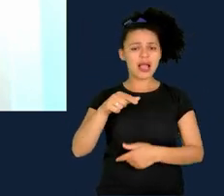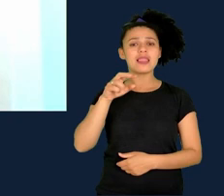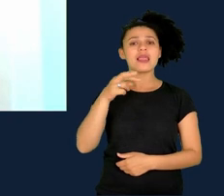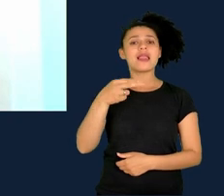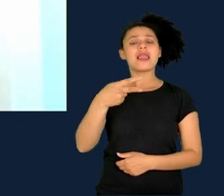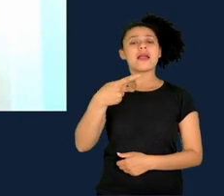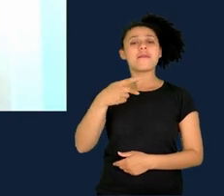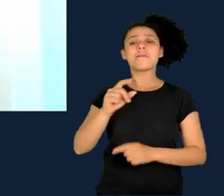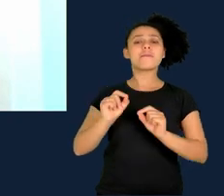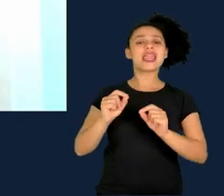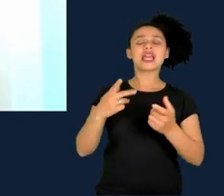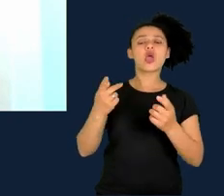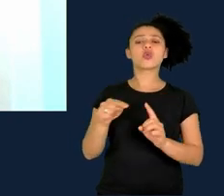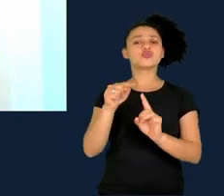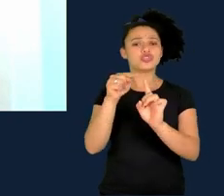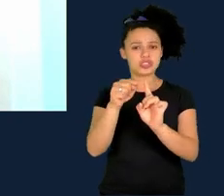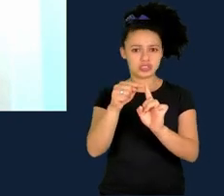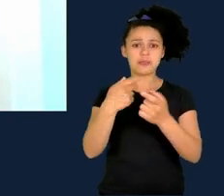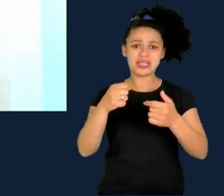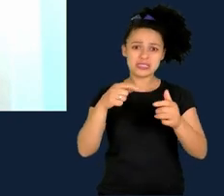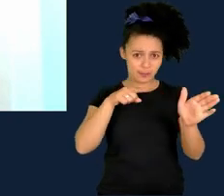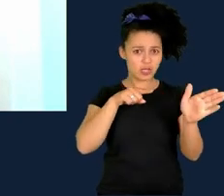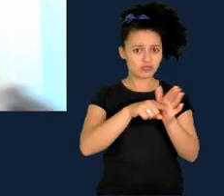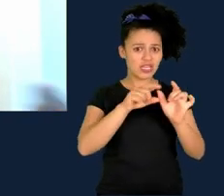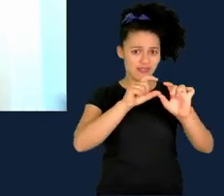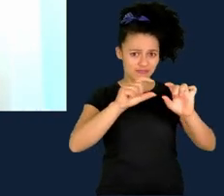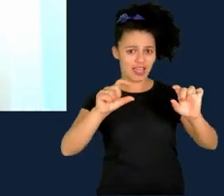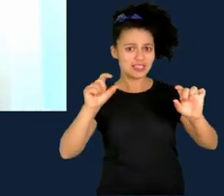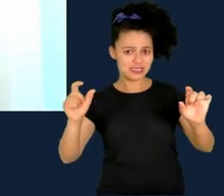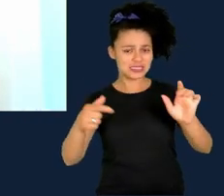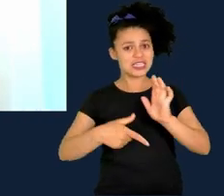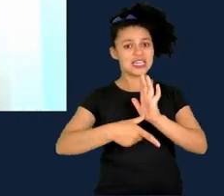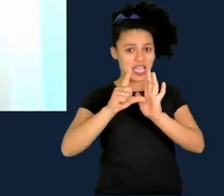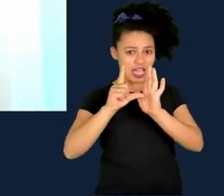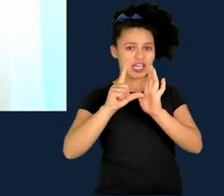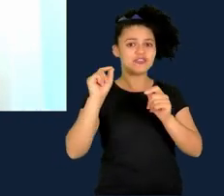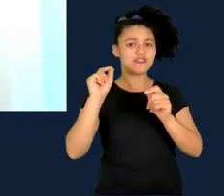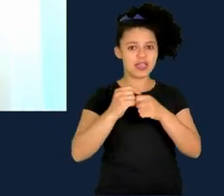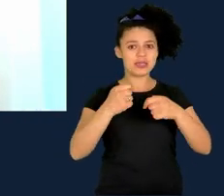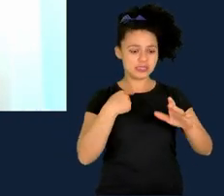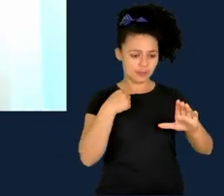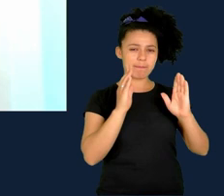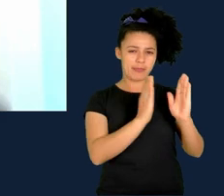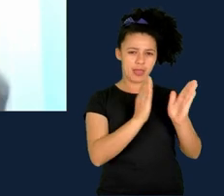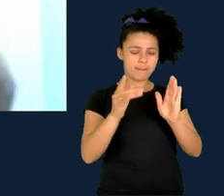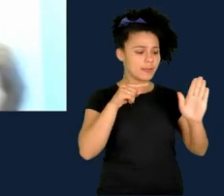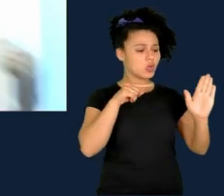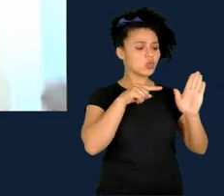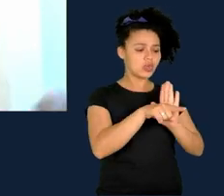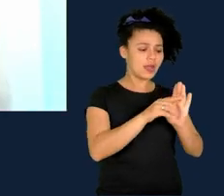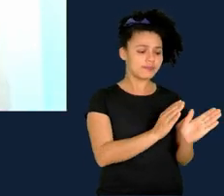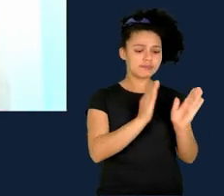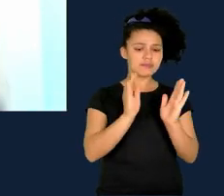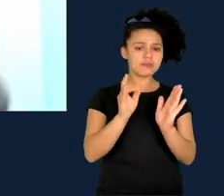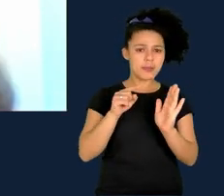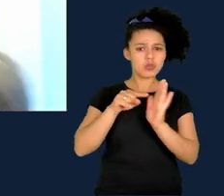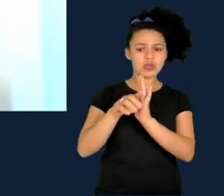Qual é o objetivo desse trabalho? Então, acho que antes de fazer esse trabalho,